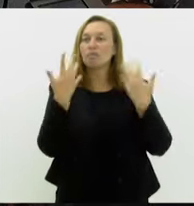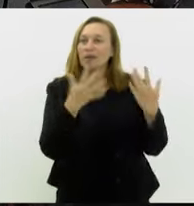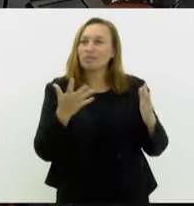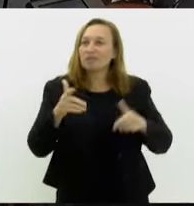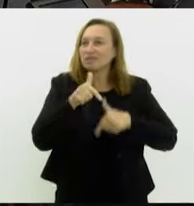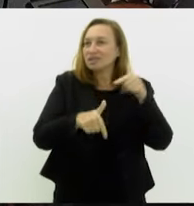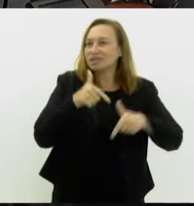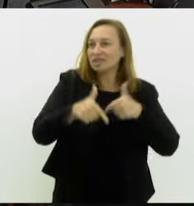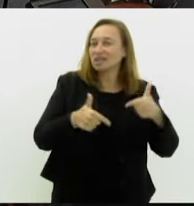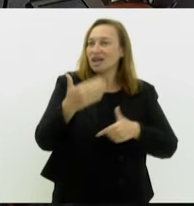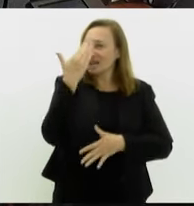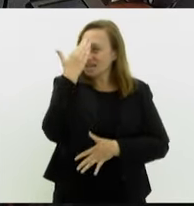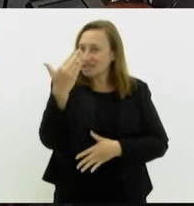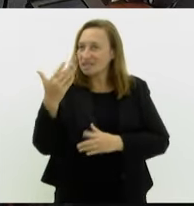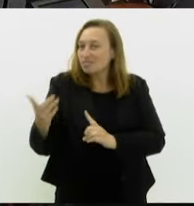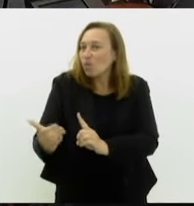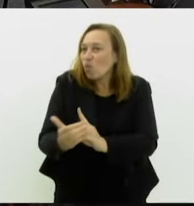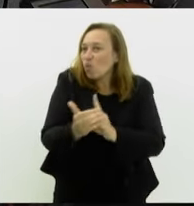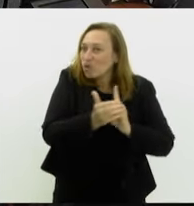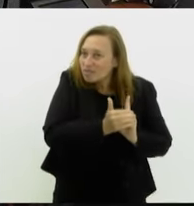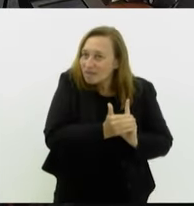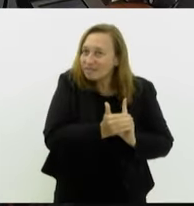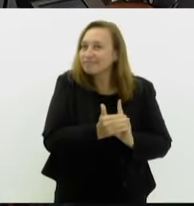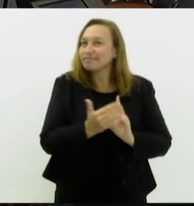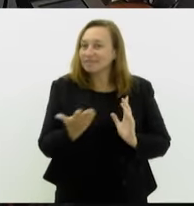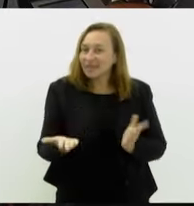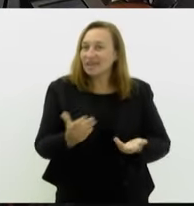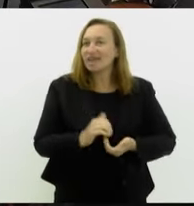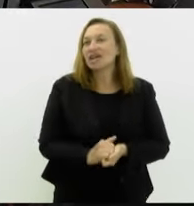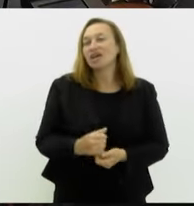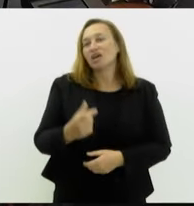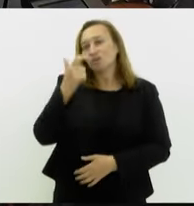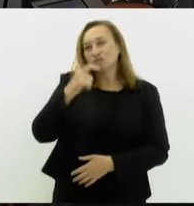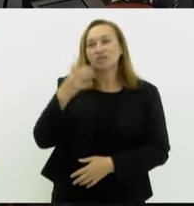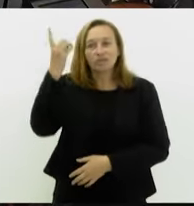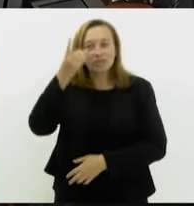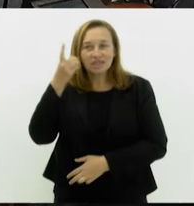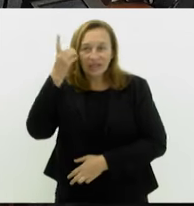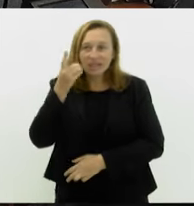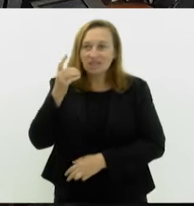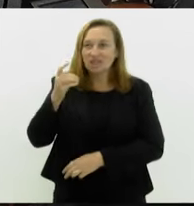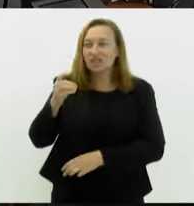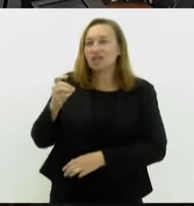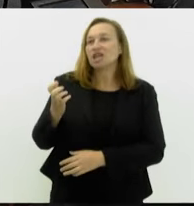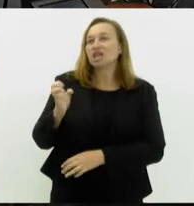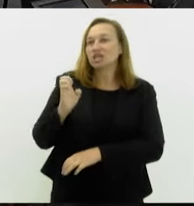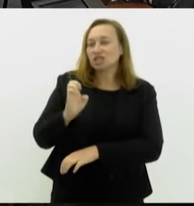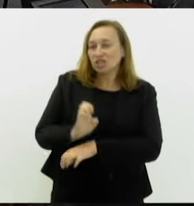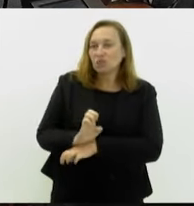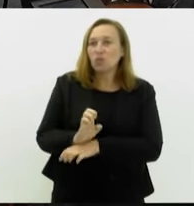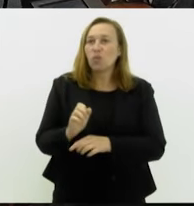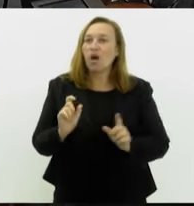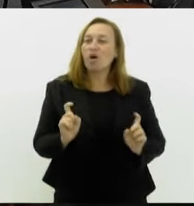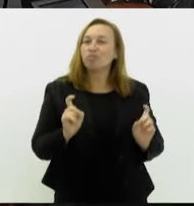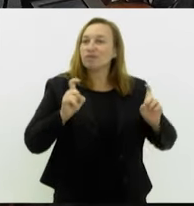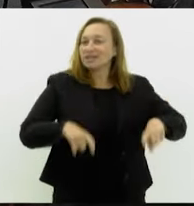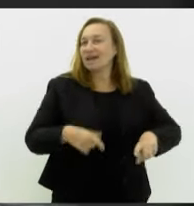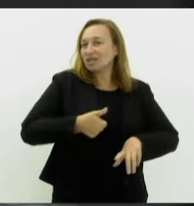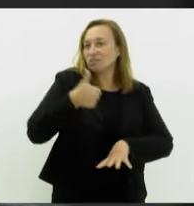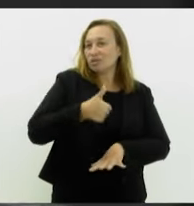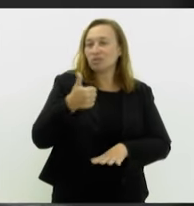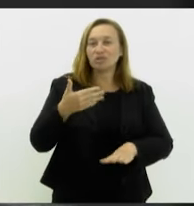agradecendo pelo acolhimento né no caso eu tô deputada estadual primeiro mandato e seu acolhimento quando eu cheguei foi